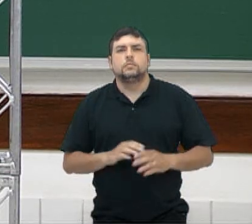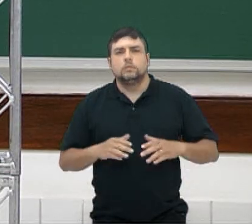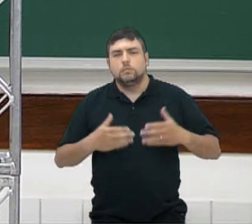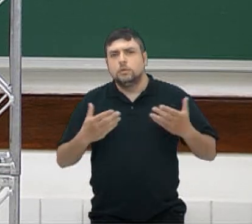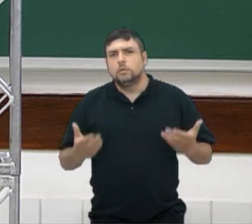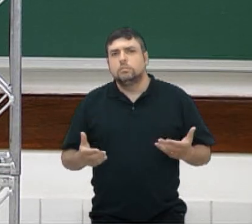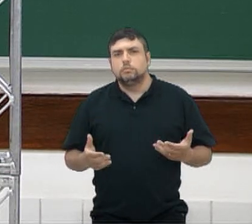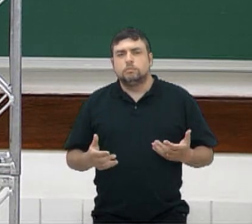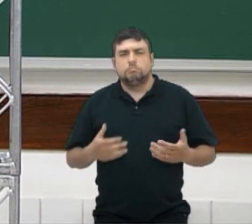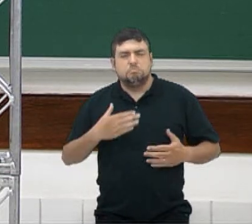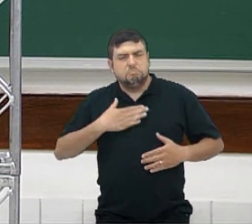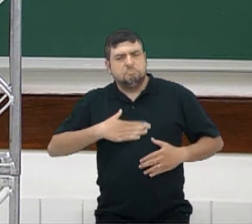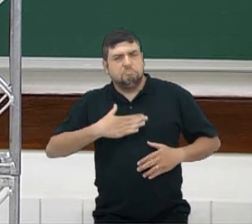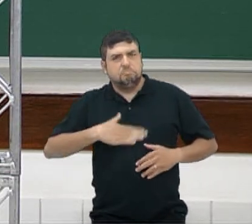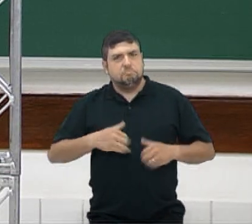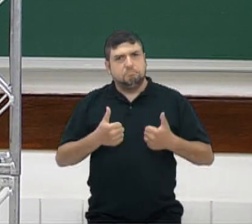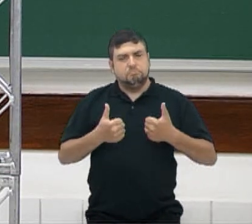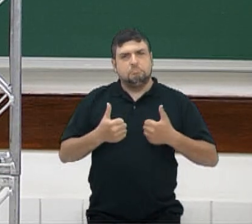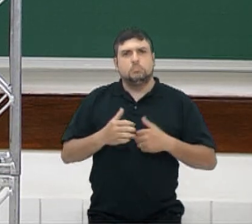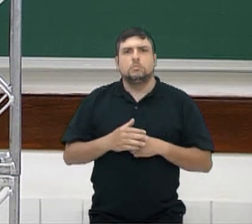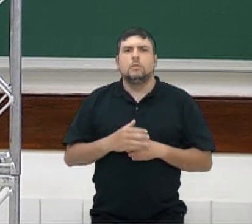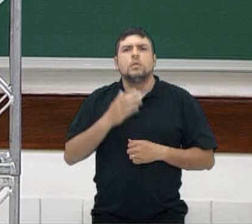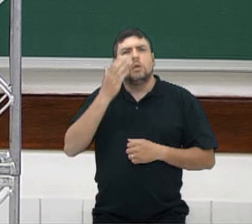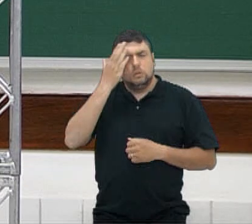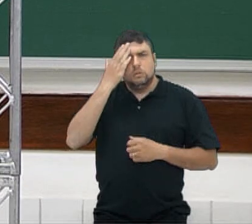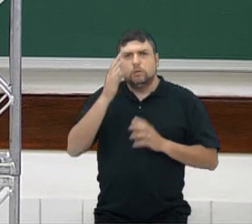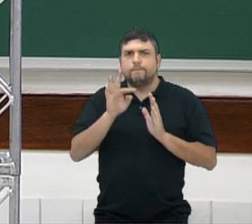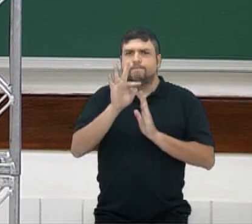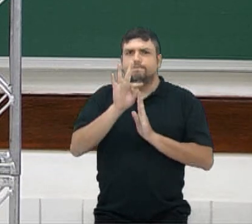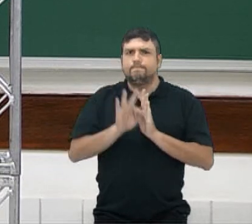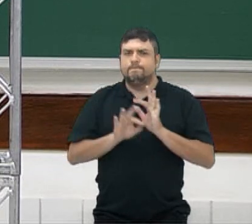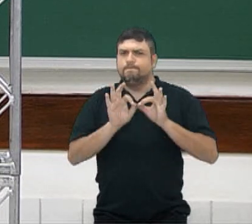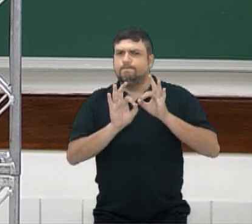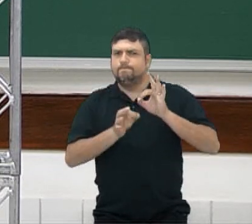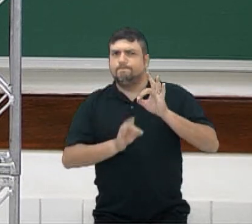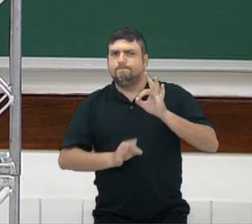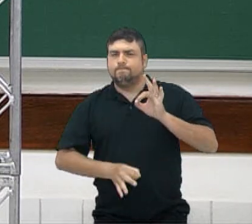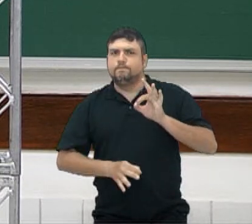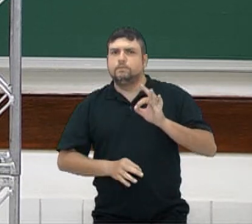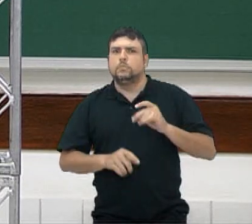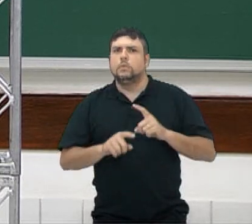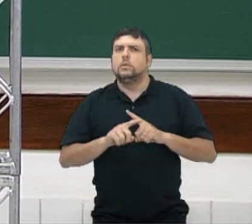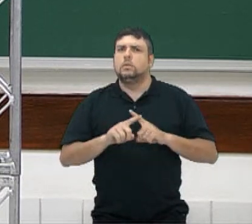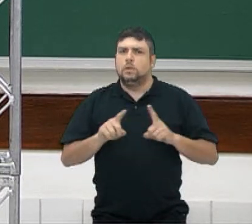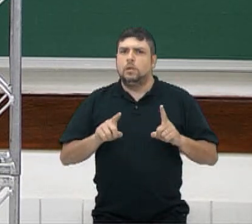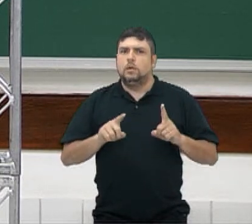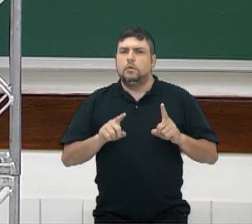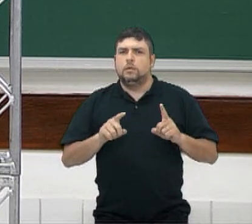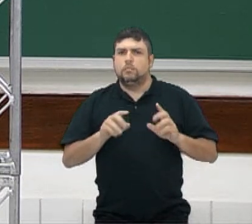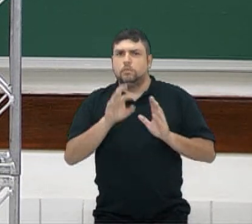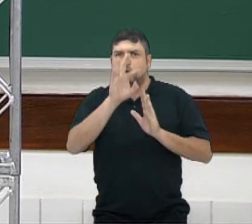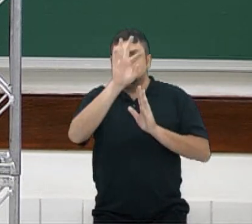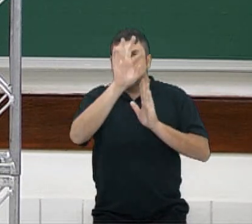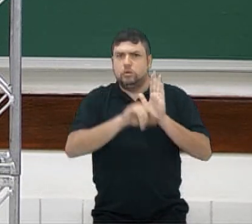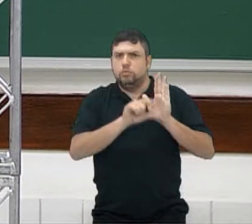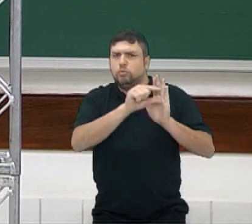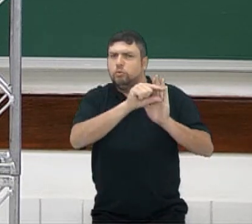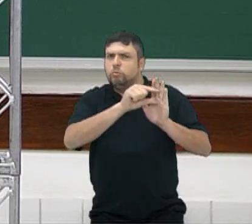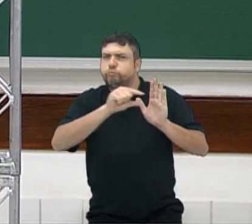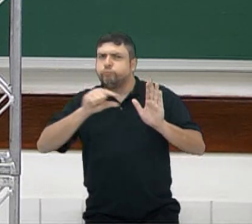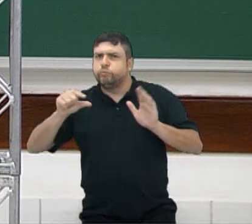Então, foi tranquilo? Bom, eu sei que é um texto um pouco grande, mas veja, ainda é um fragmento, né? Nem está um texto na